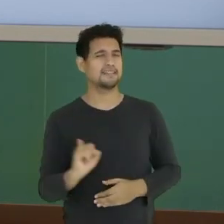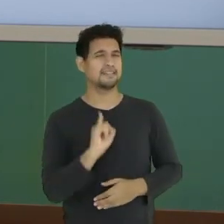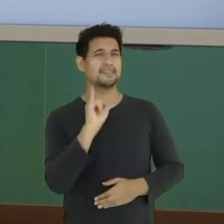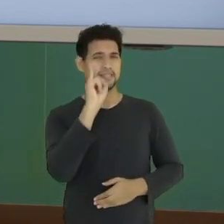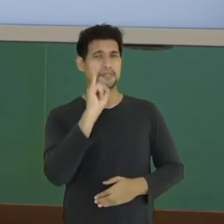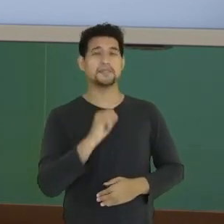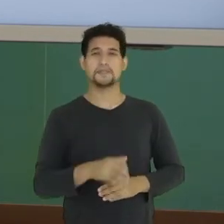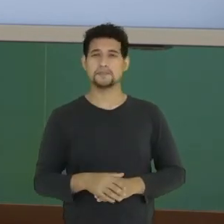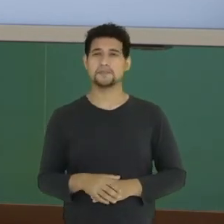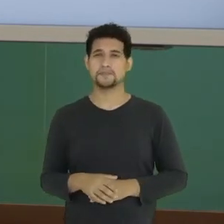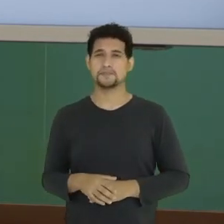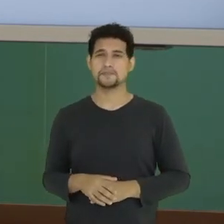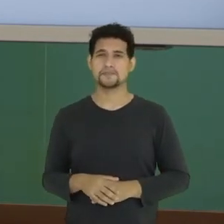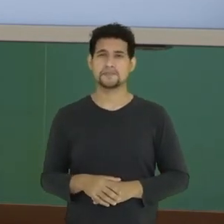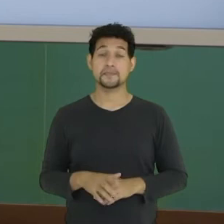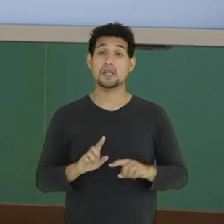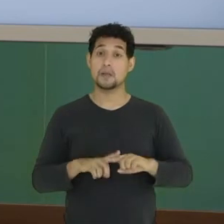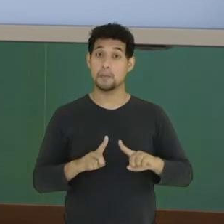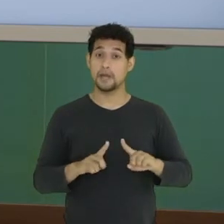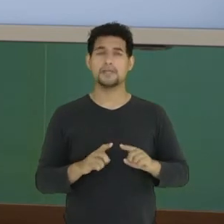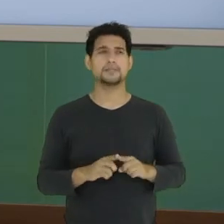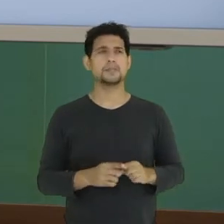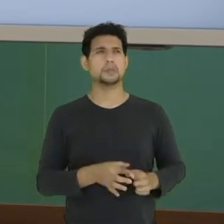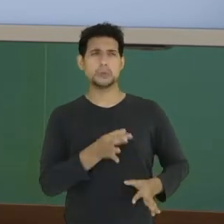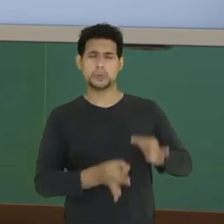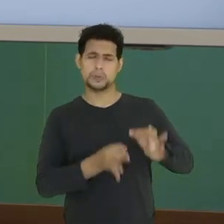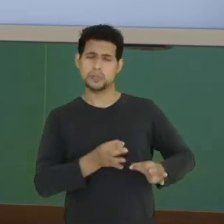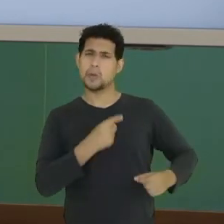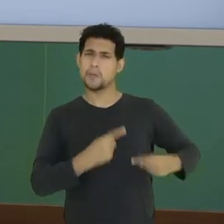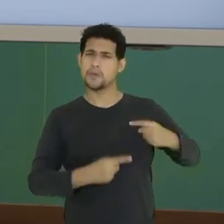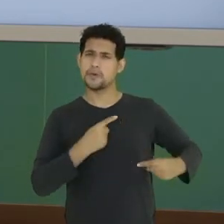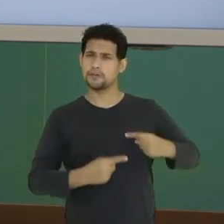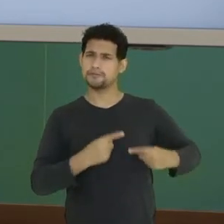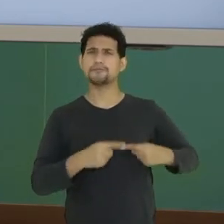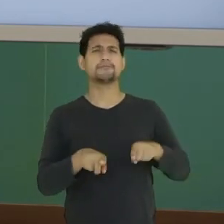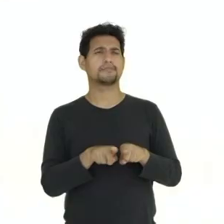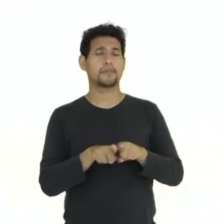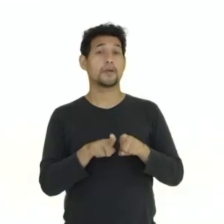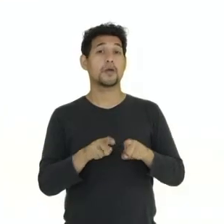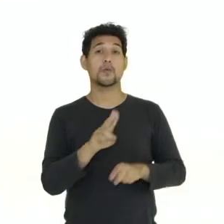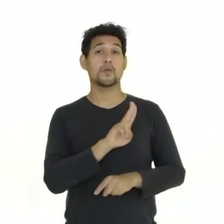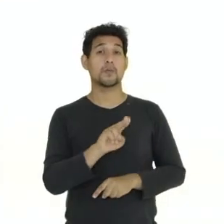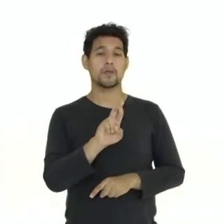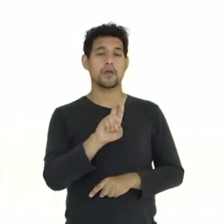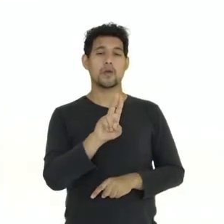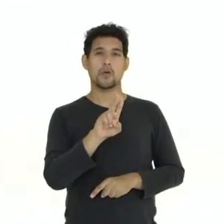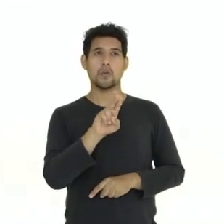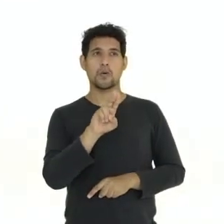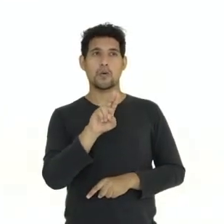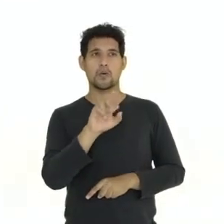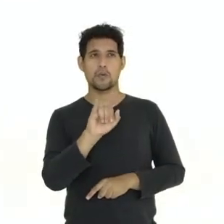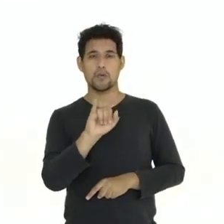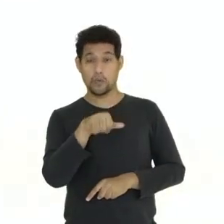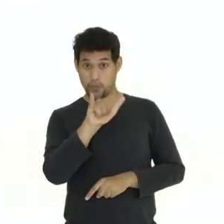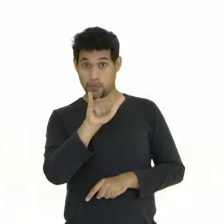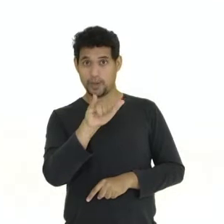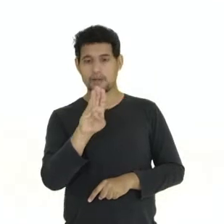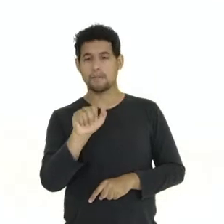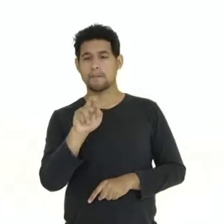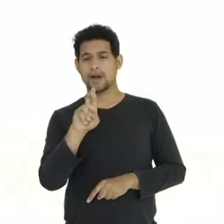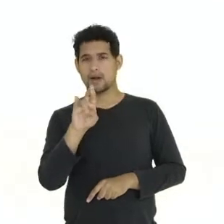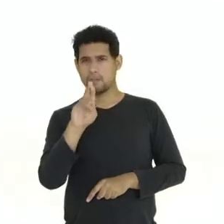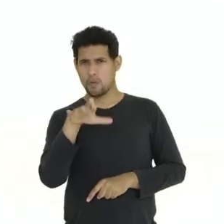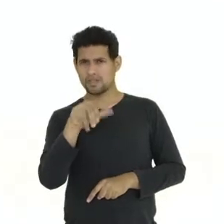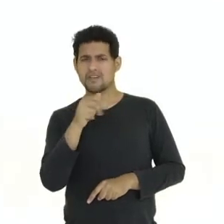da democracia. O jurista, político e diplomata brasileiro Rui Barbosa afirma que a pior